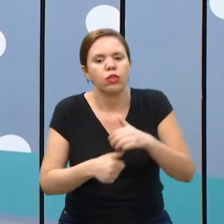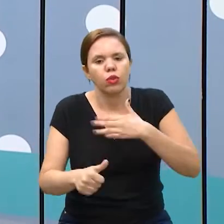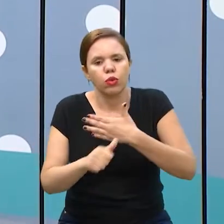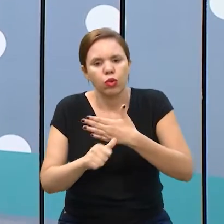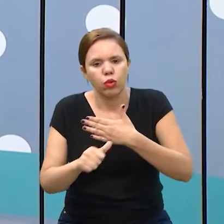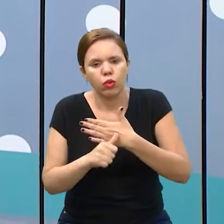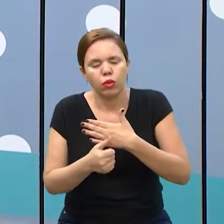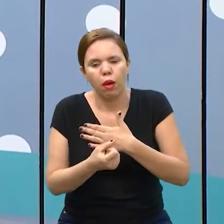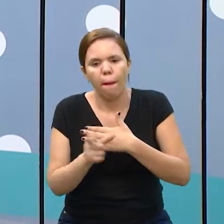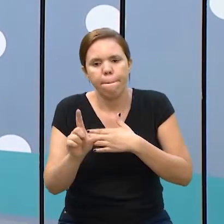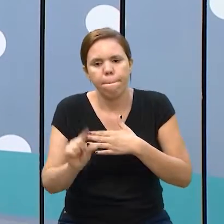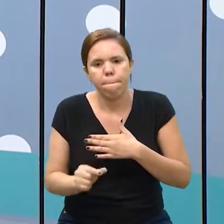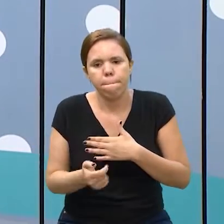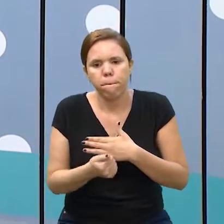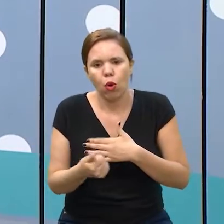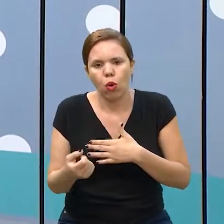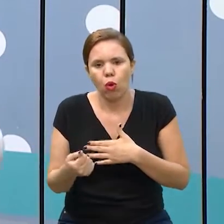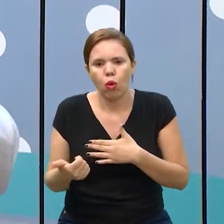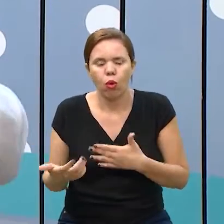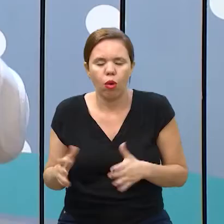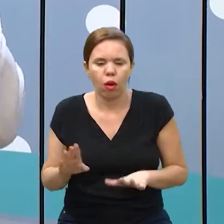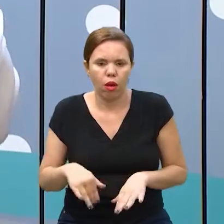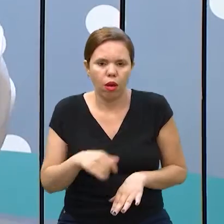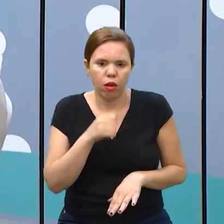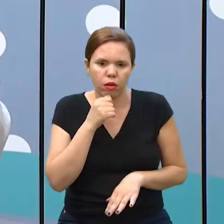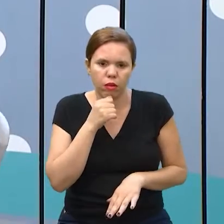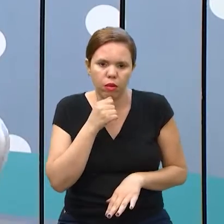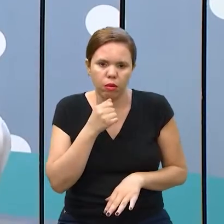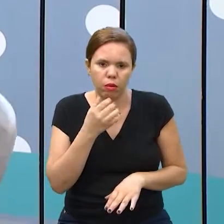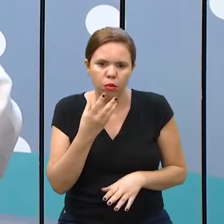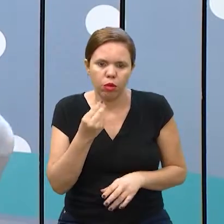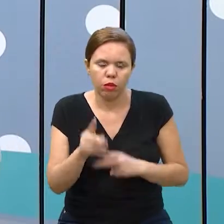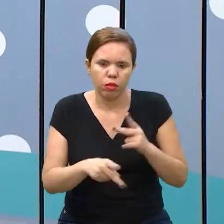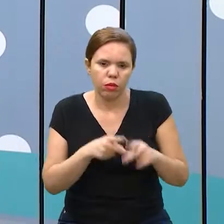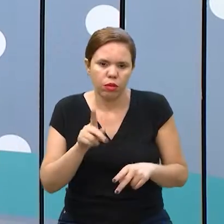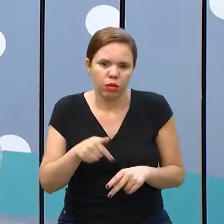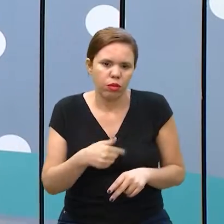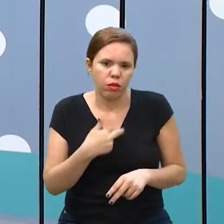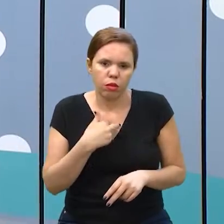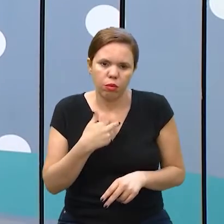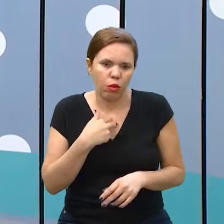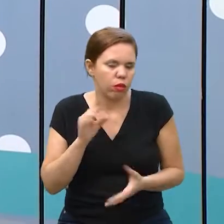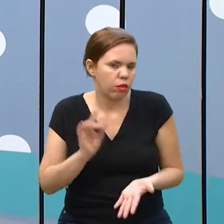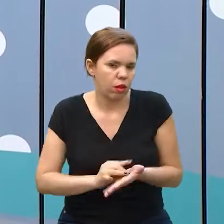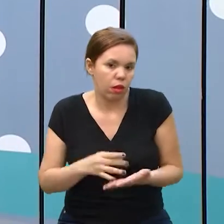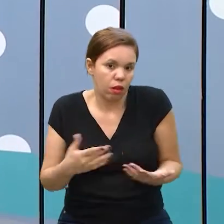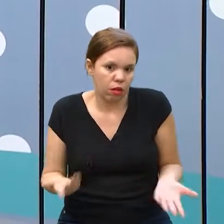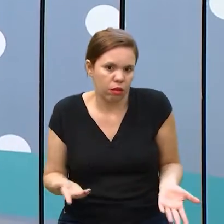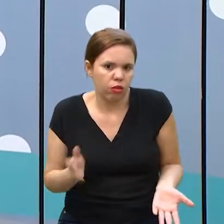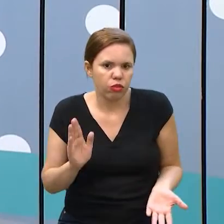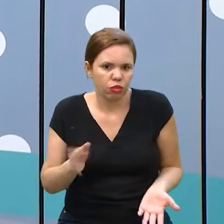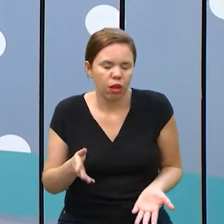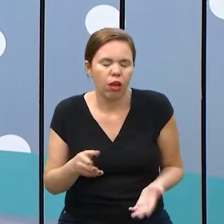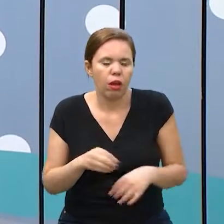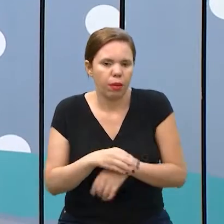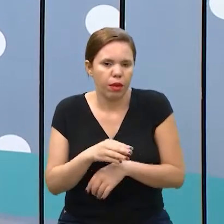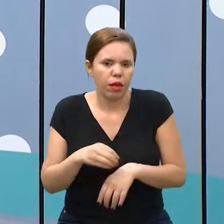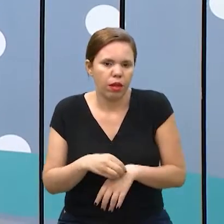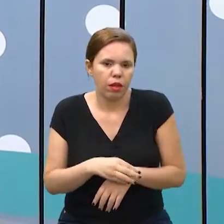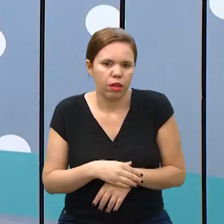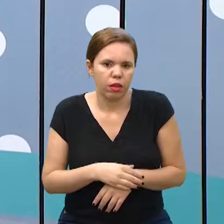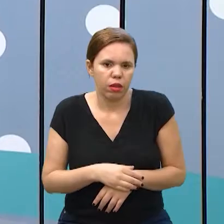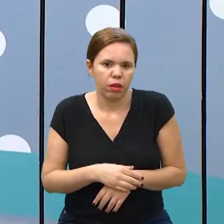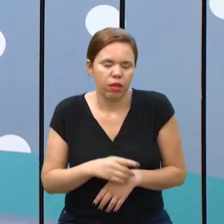de curtidas é pequeno, é sinal que muitos daqueles seguidores podem não ser reais. E a gente já